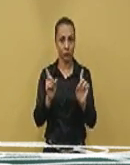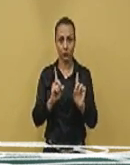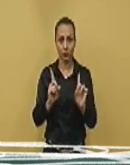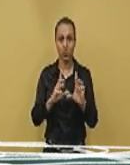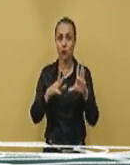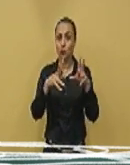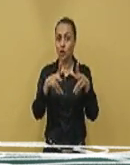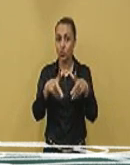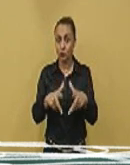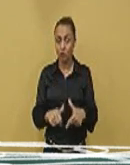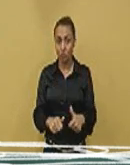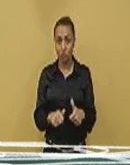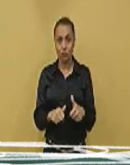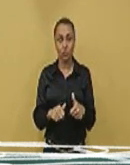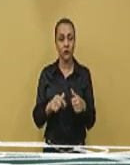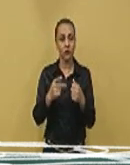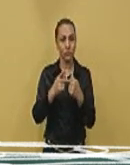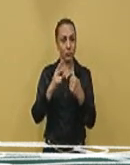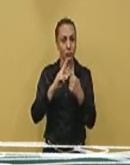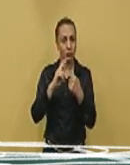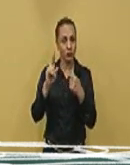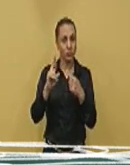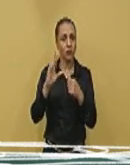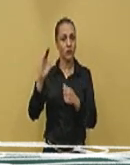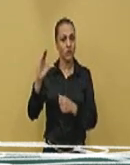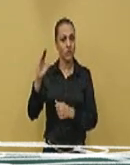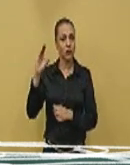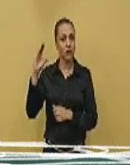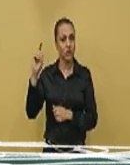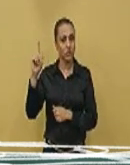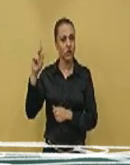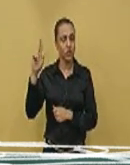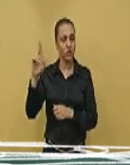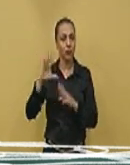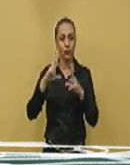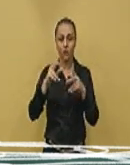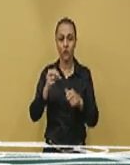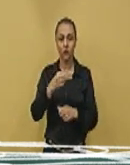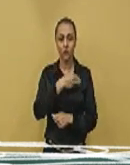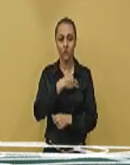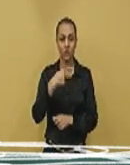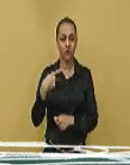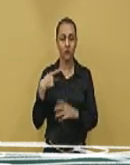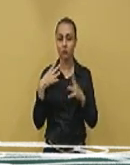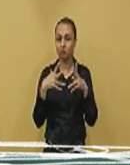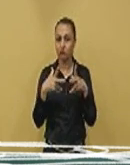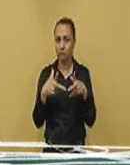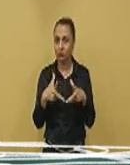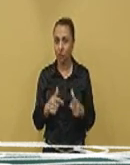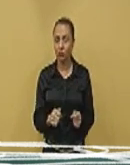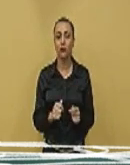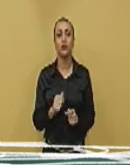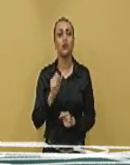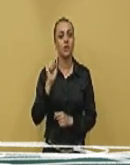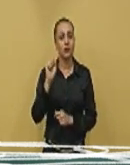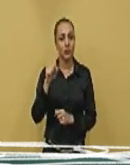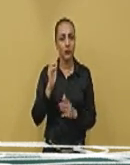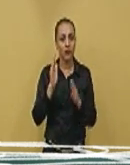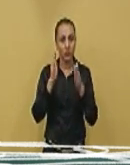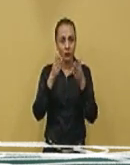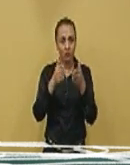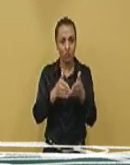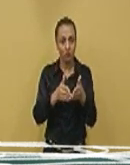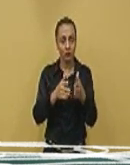Todas as fiscalizações que vieram, nosso CGU, do TCU, do Ministério Público, todas elas foram em cima do